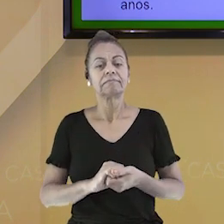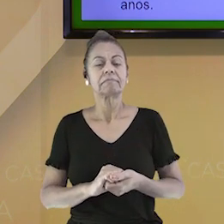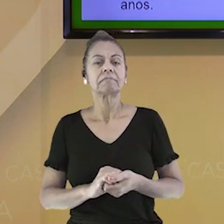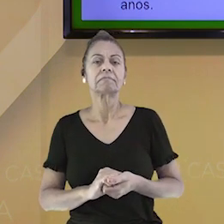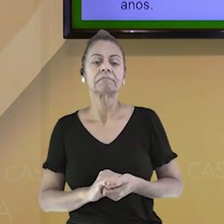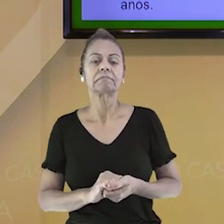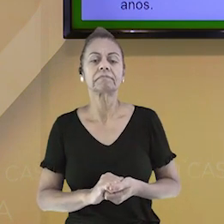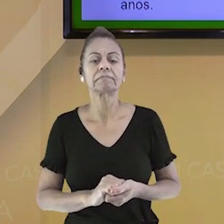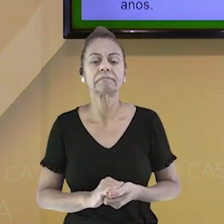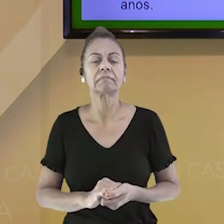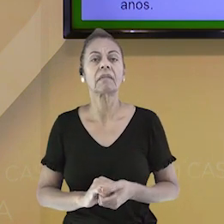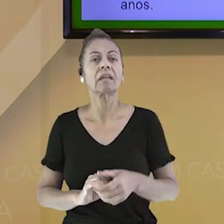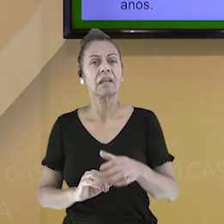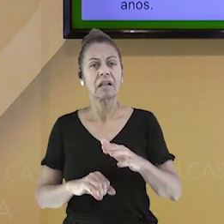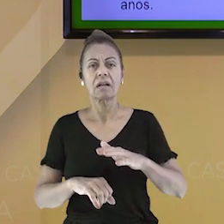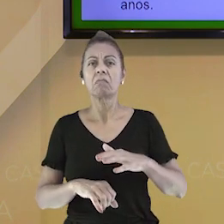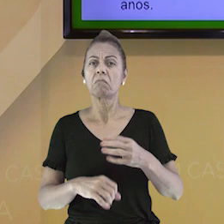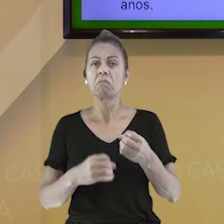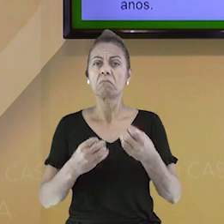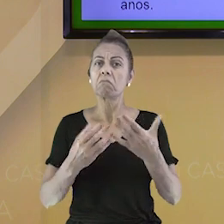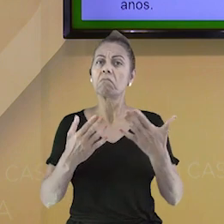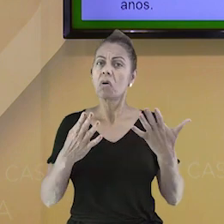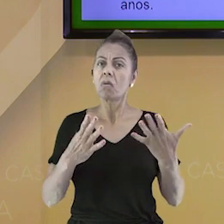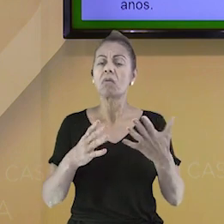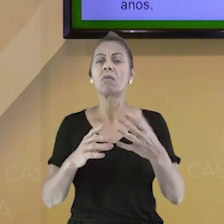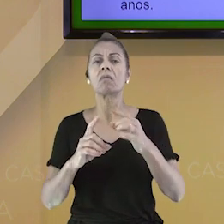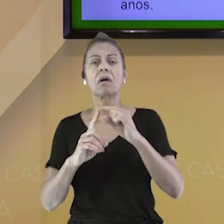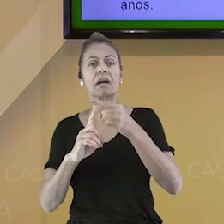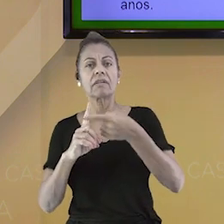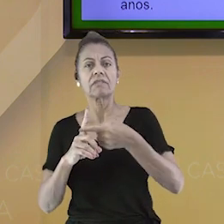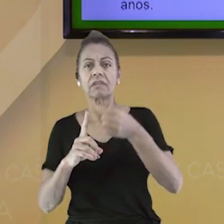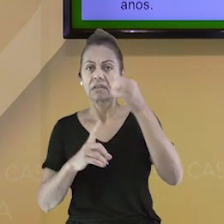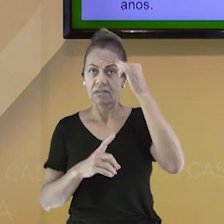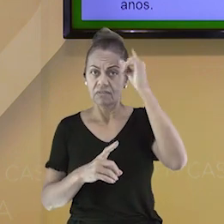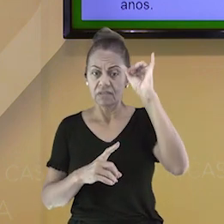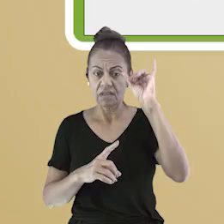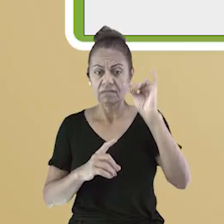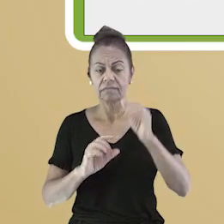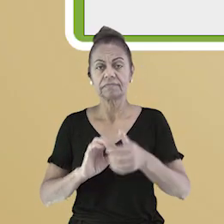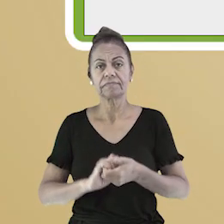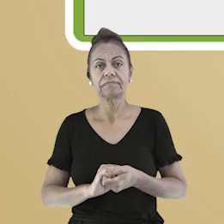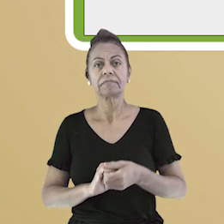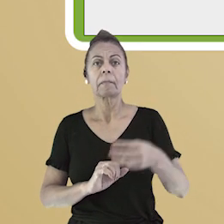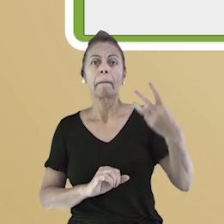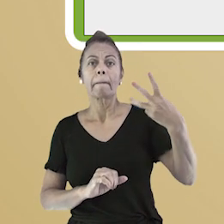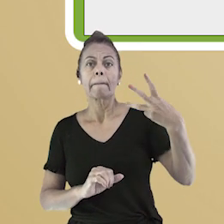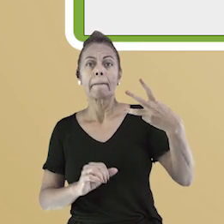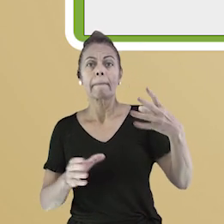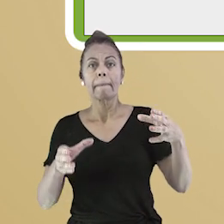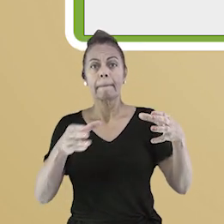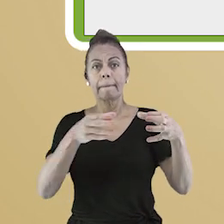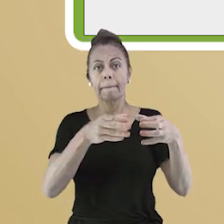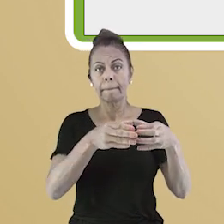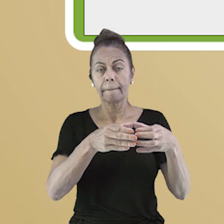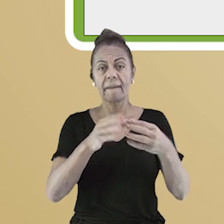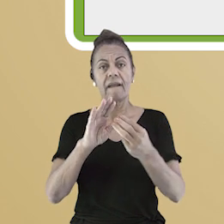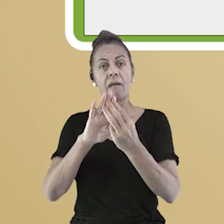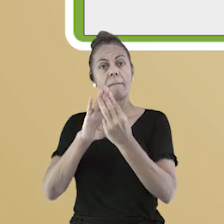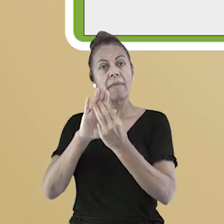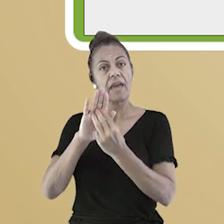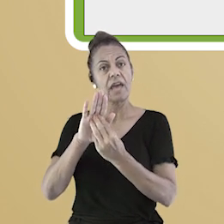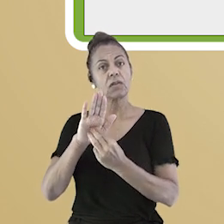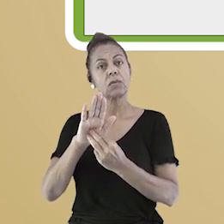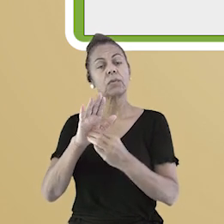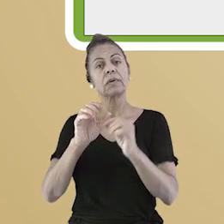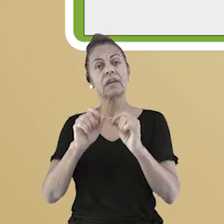as infecções, possui maior índice de sucesso na prevenção à gravidez. E aí chegamos ao nosso terceiro grupo, que são